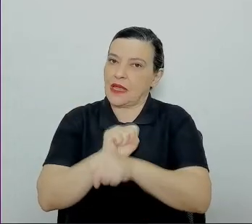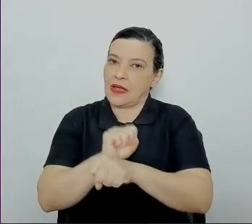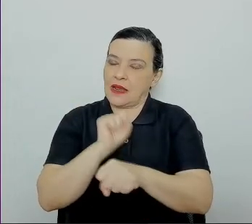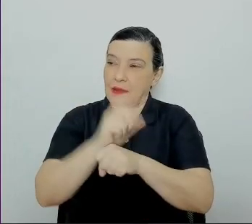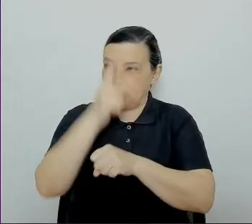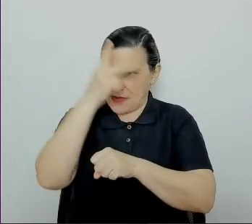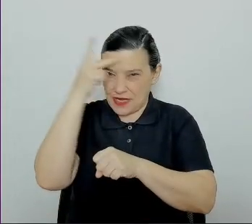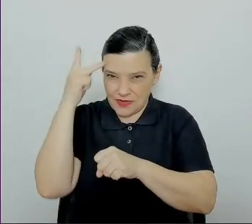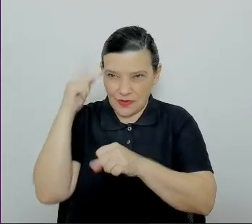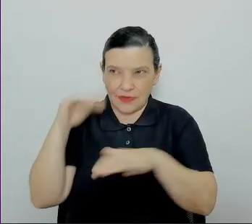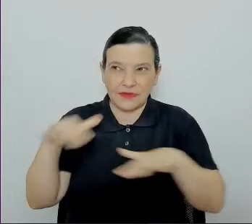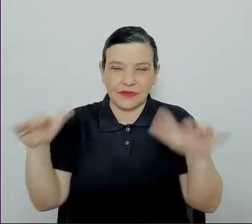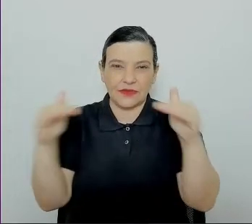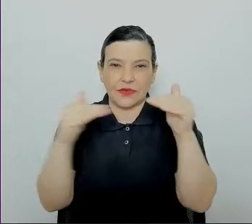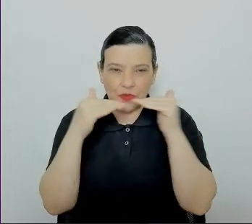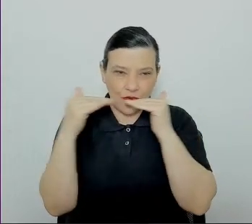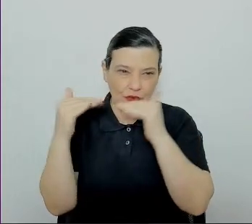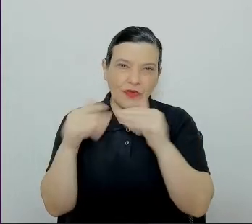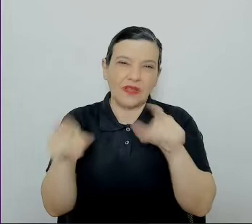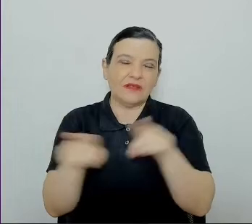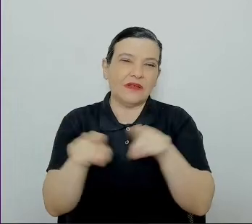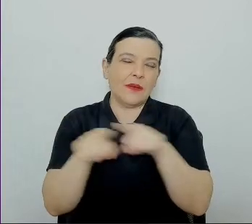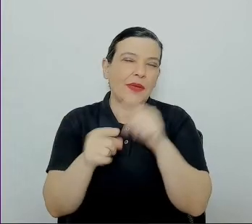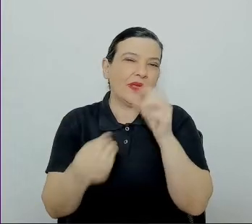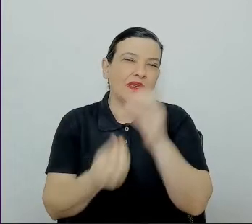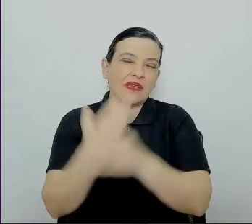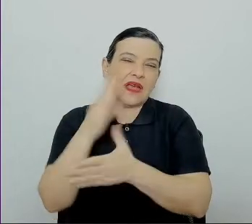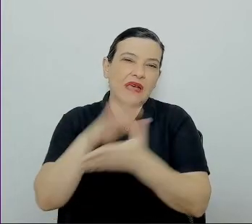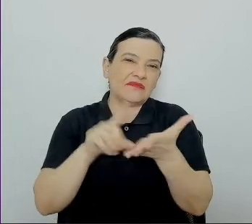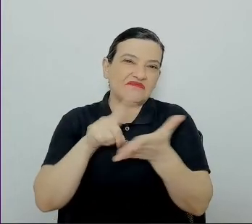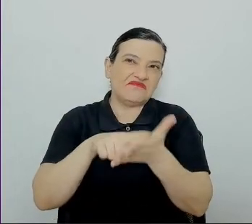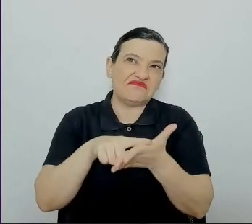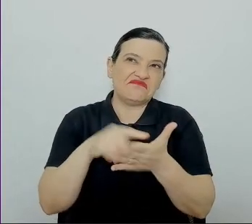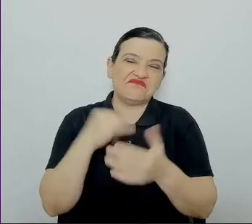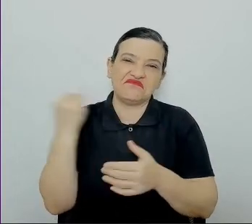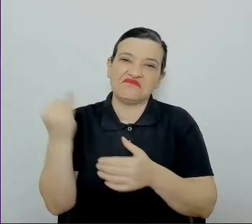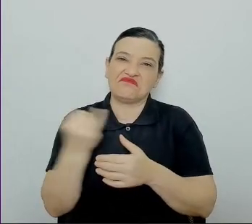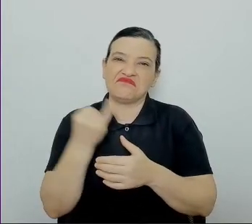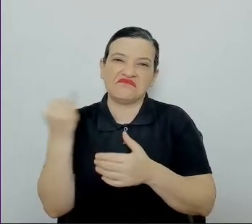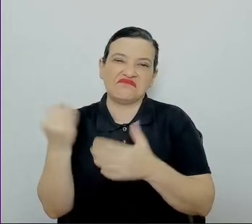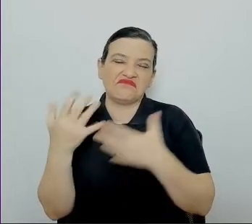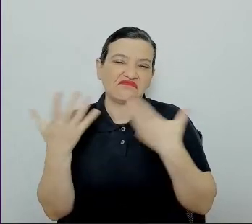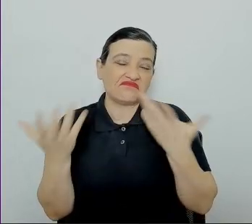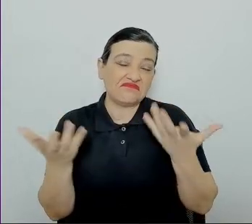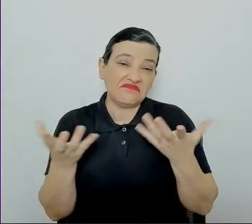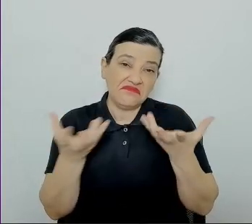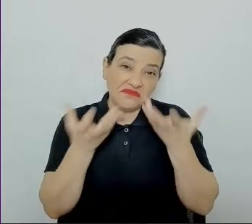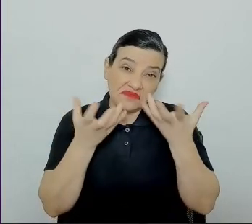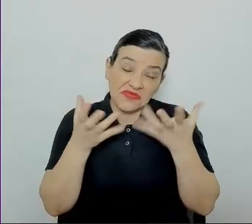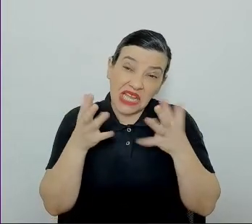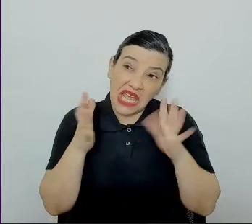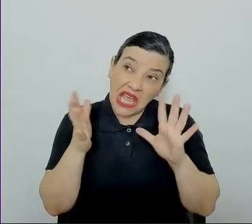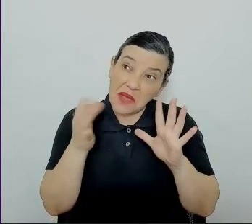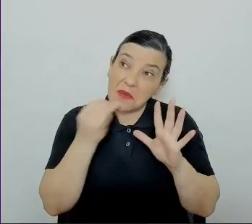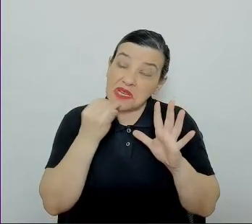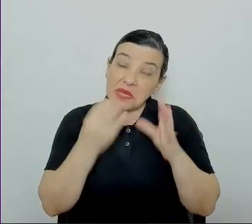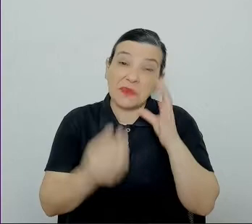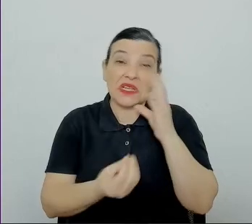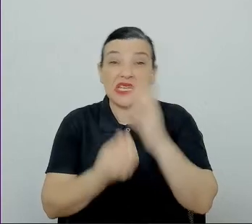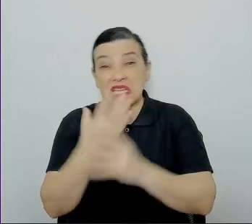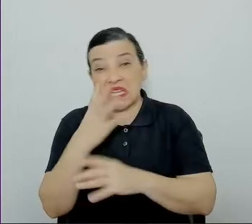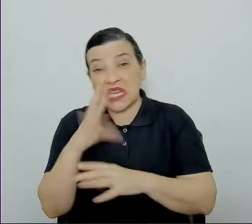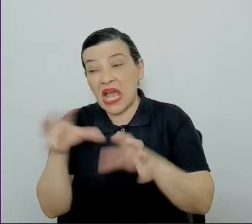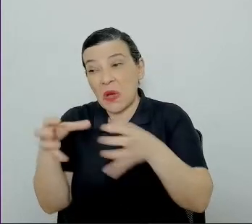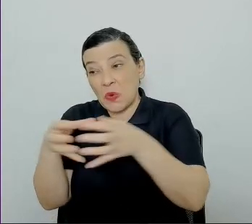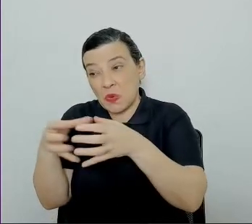ok você também fazer funcionalidades não tão importantes, se você quiser impactar uma camada menor, uma parte talvez mais premium dos seus